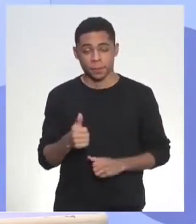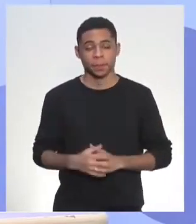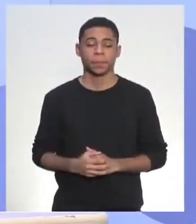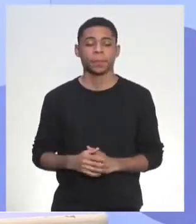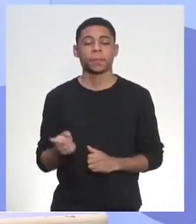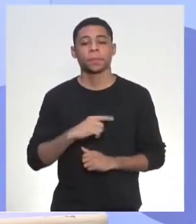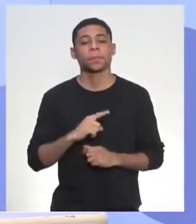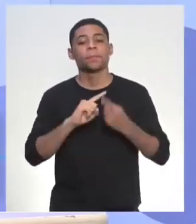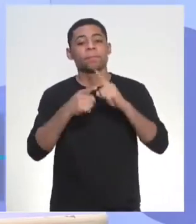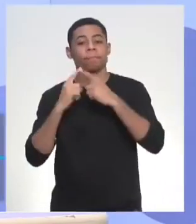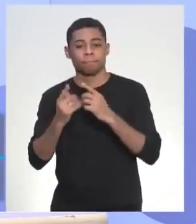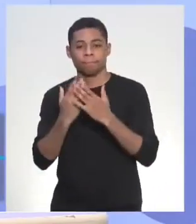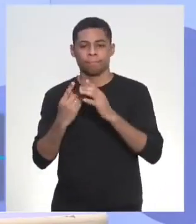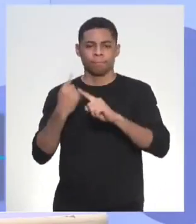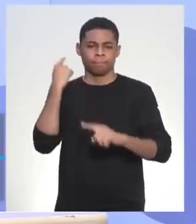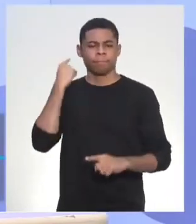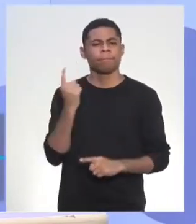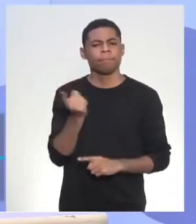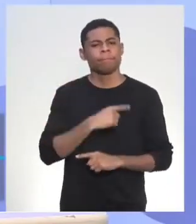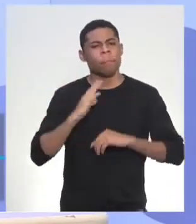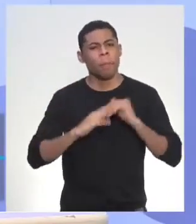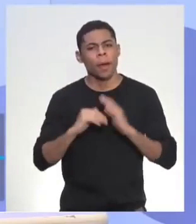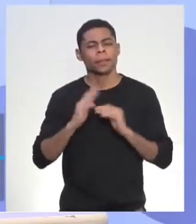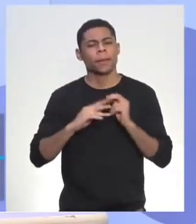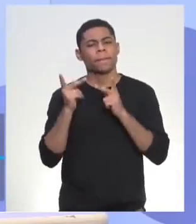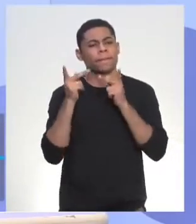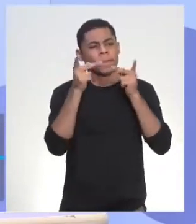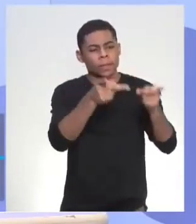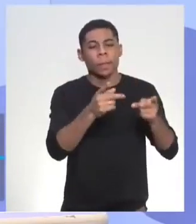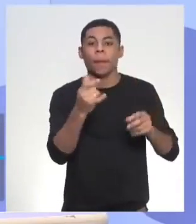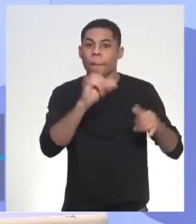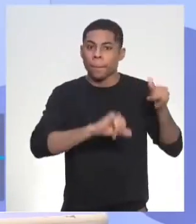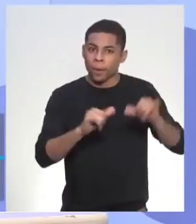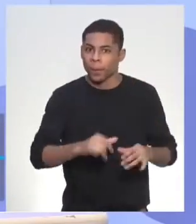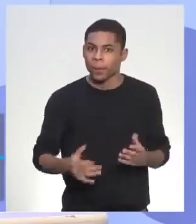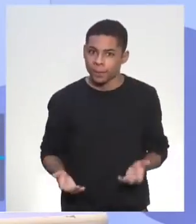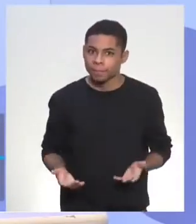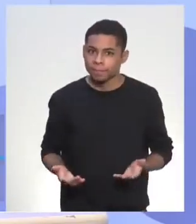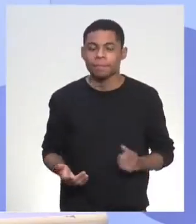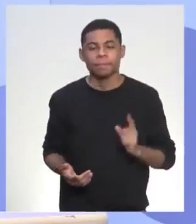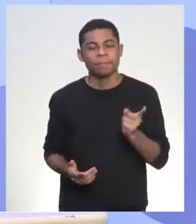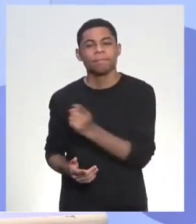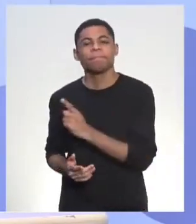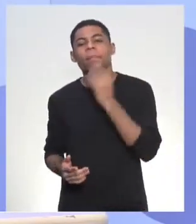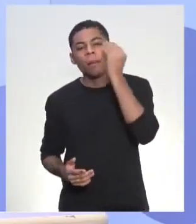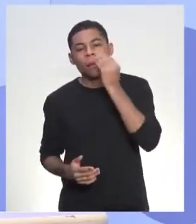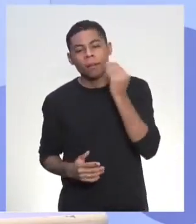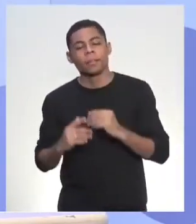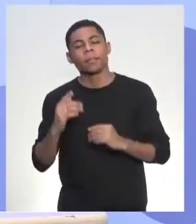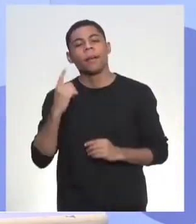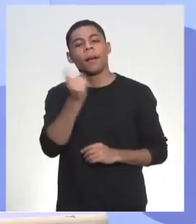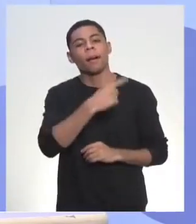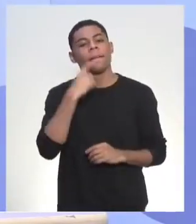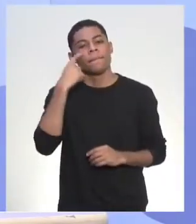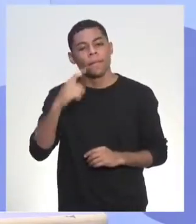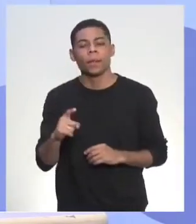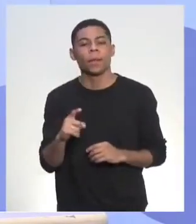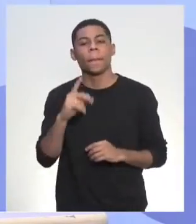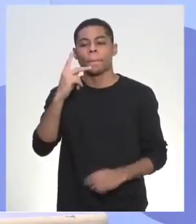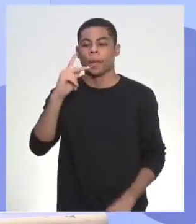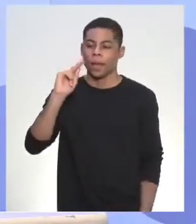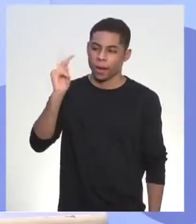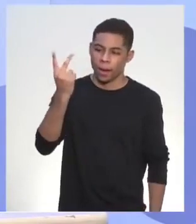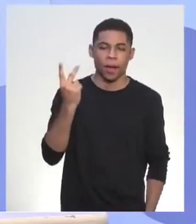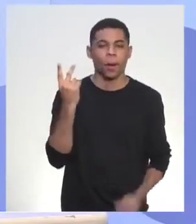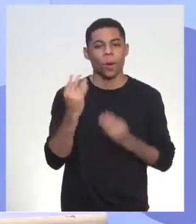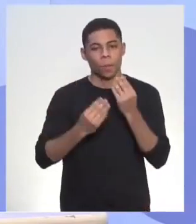nós discutimos aí na aula anterior, fizemos uma aula prática, né? Visitamos um laboratório, fizemos alguns experimentos, verificamos até